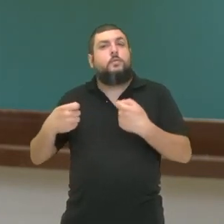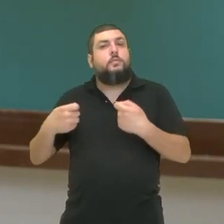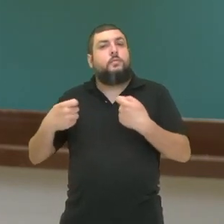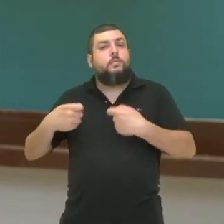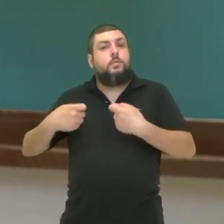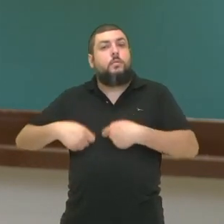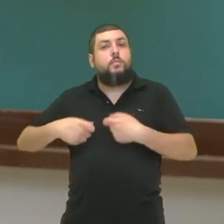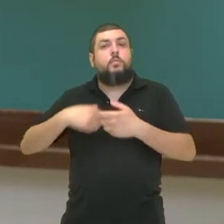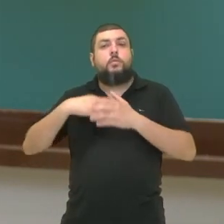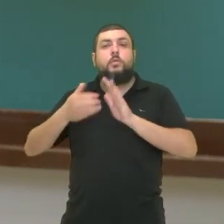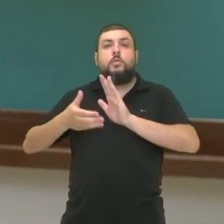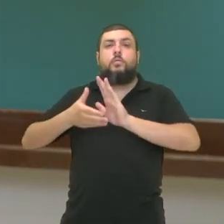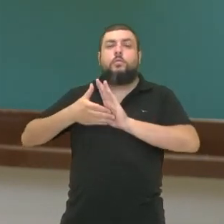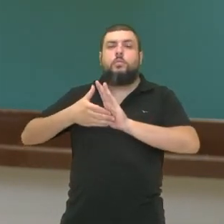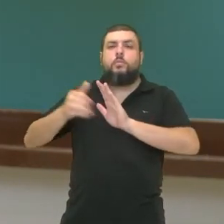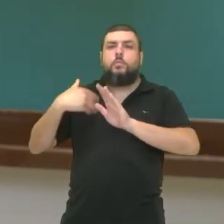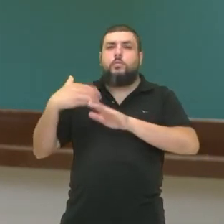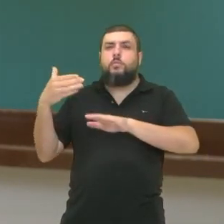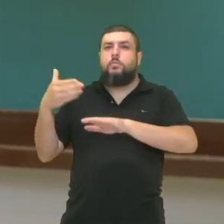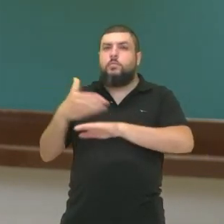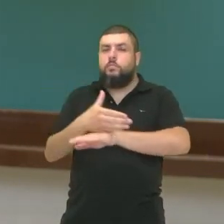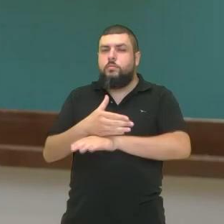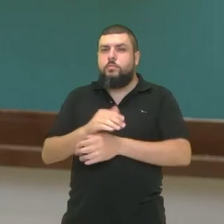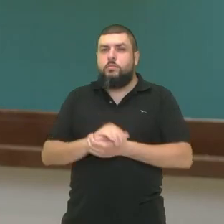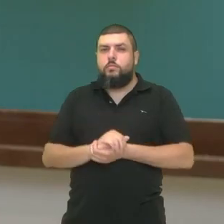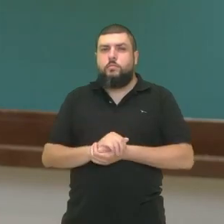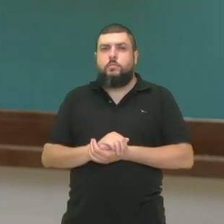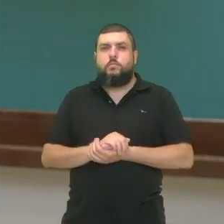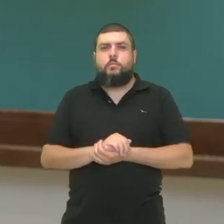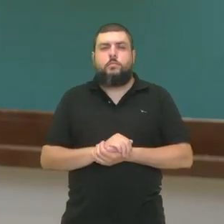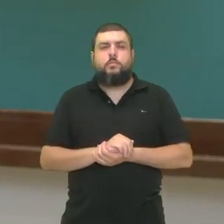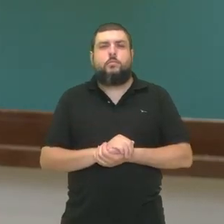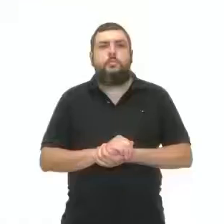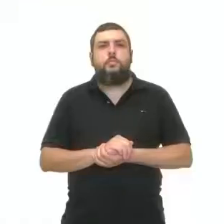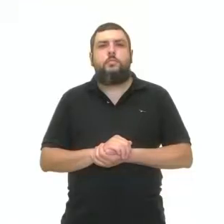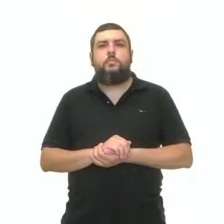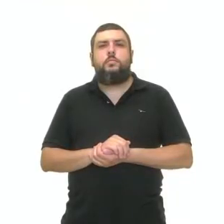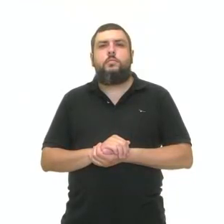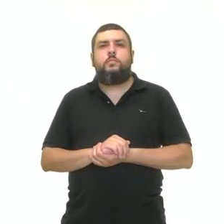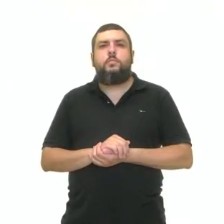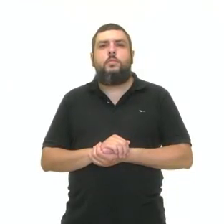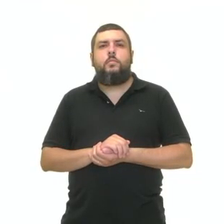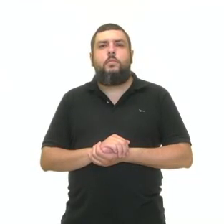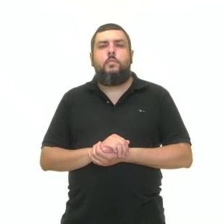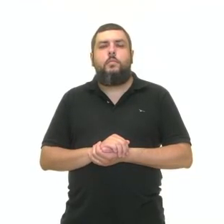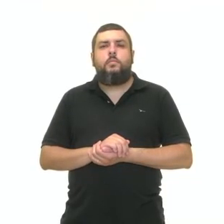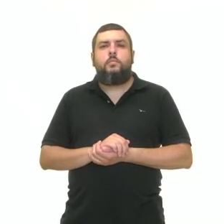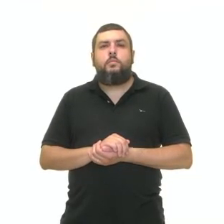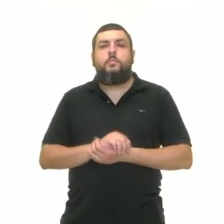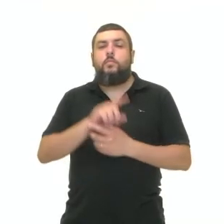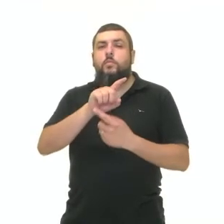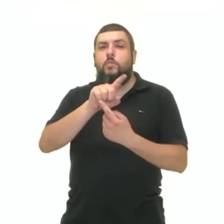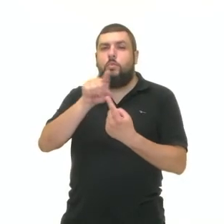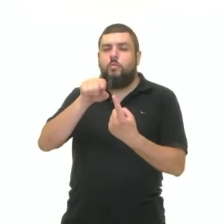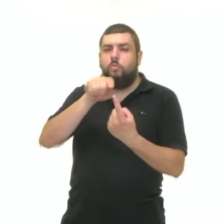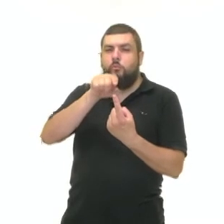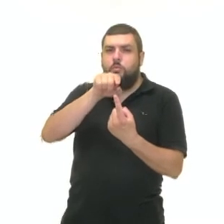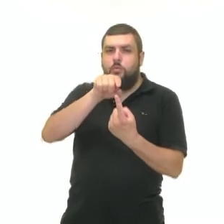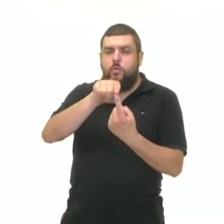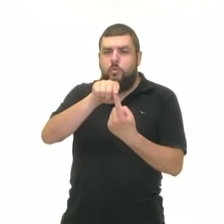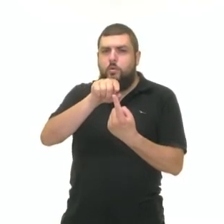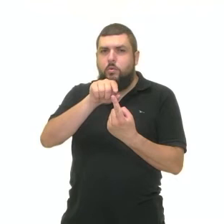uma medida consciente e crítica. No meu exemplo, ficou assim. Com o intuito de armazenar essa problemática, o